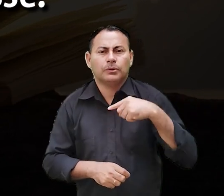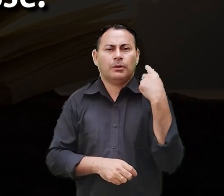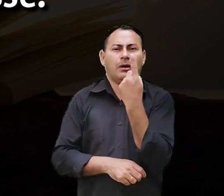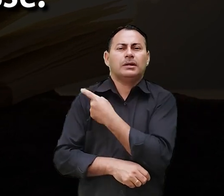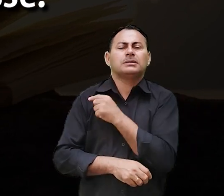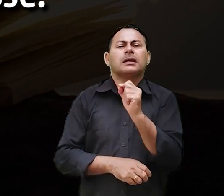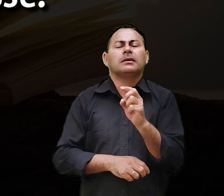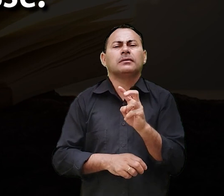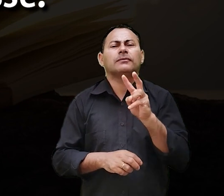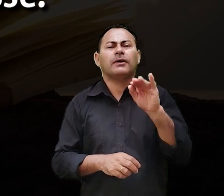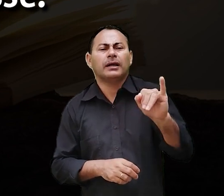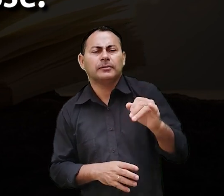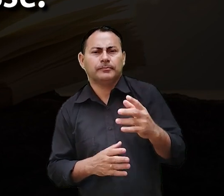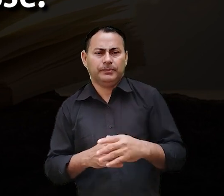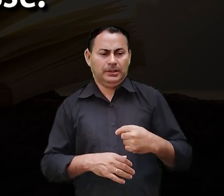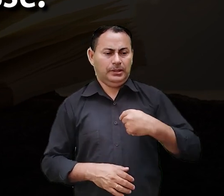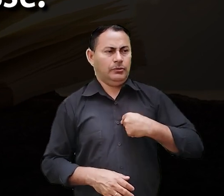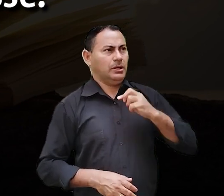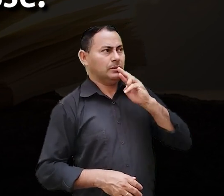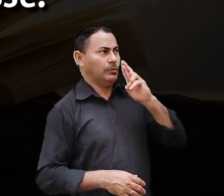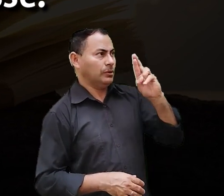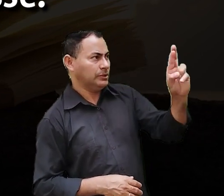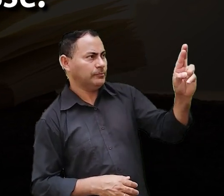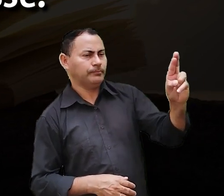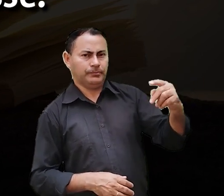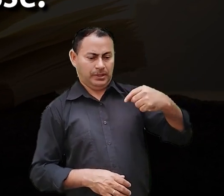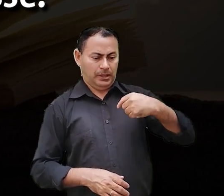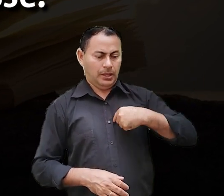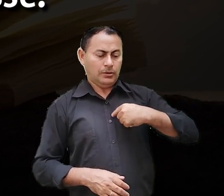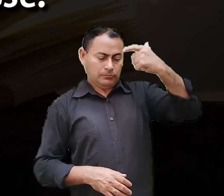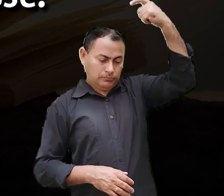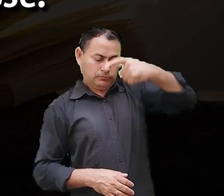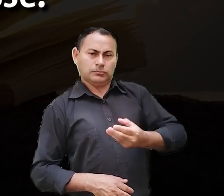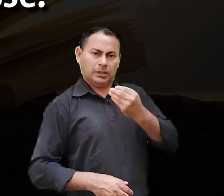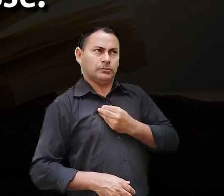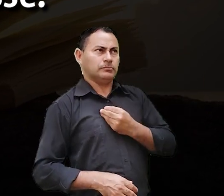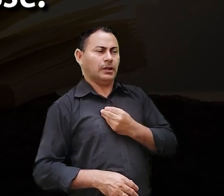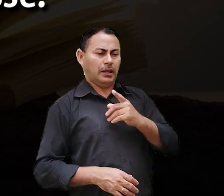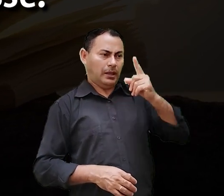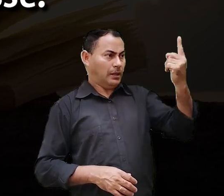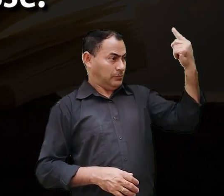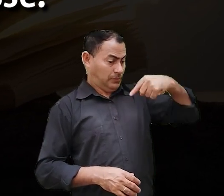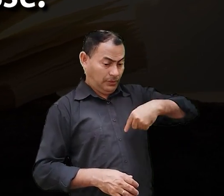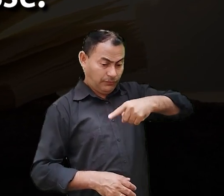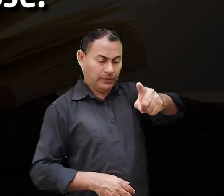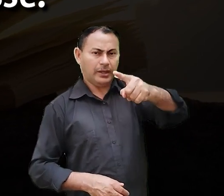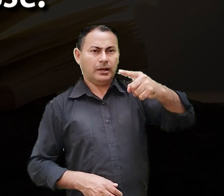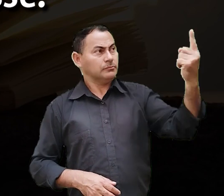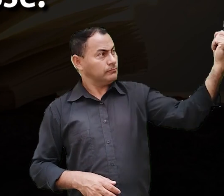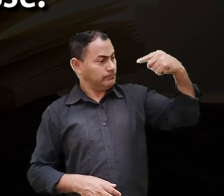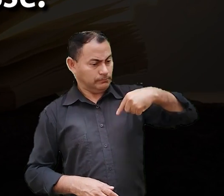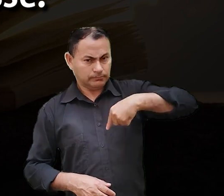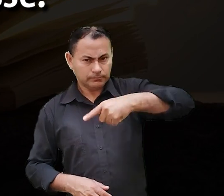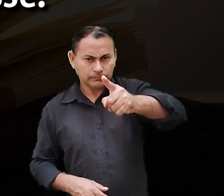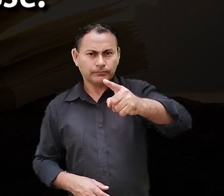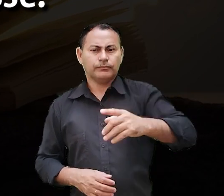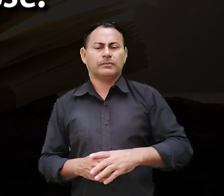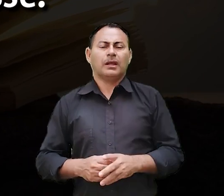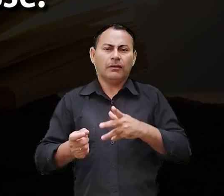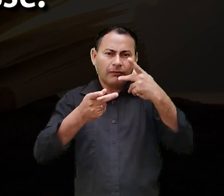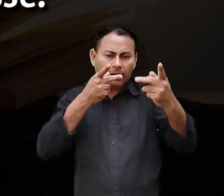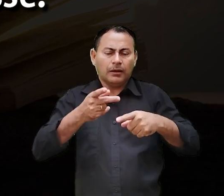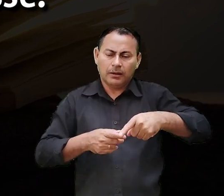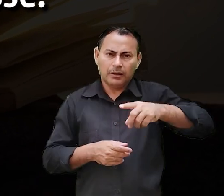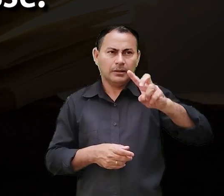ir por nós e eu respondi eis-me aqui envia-me a mim